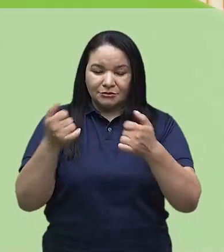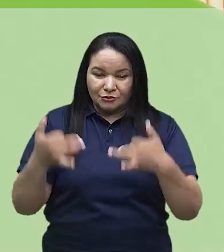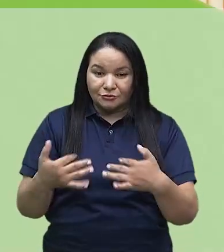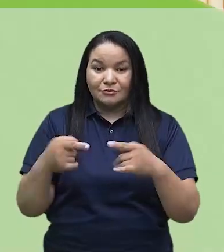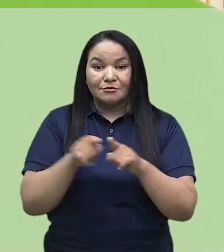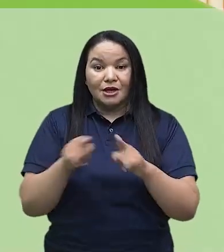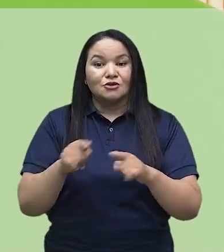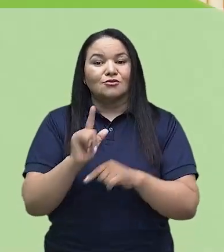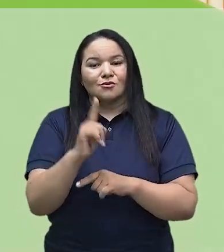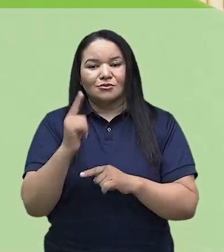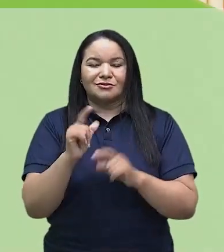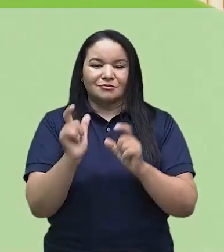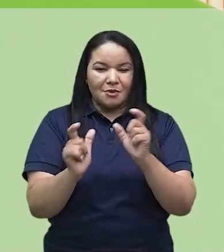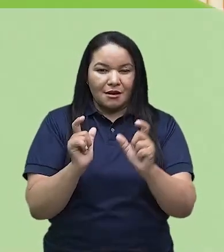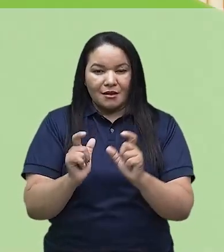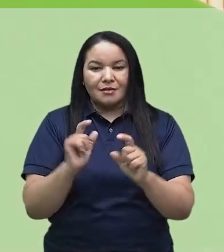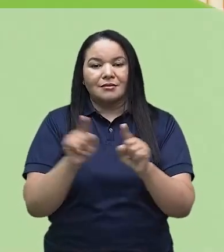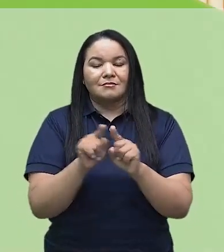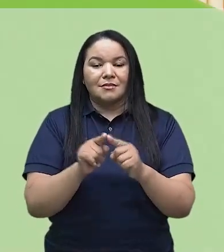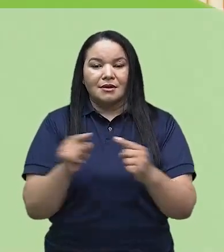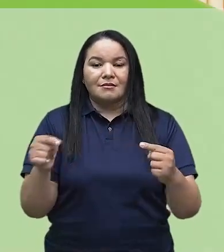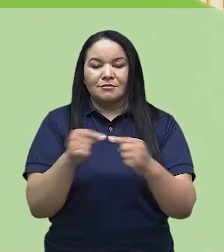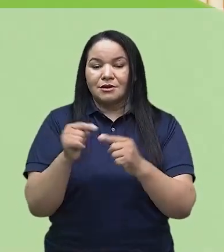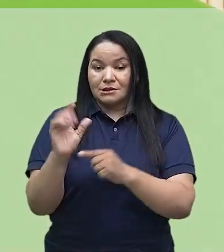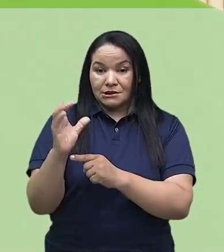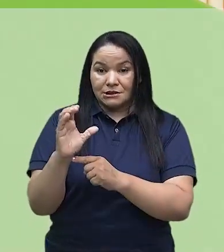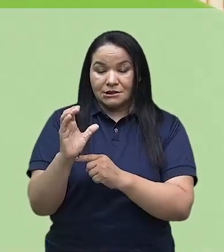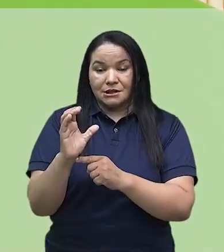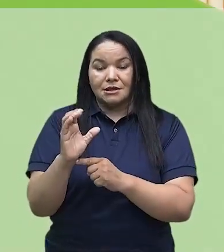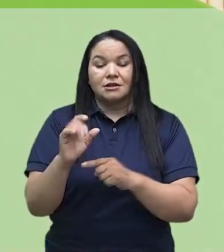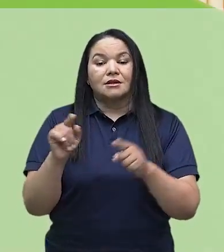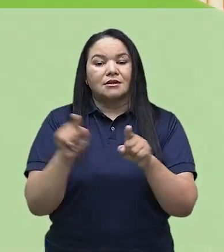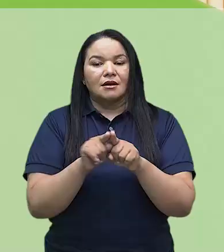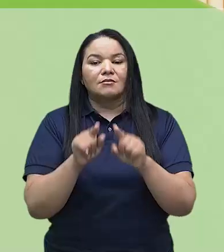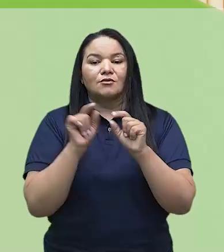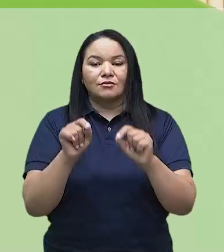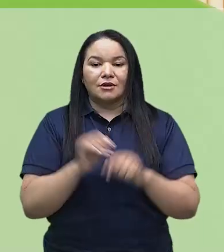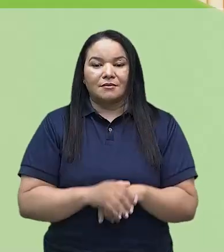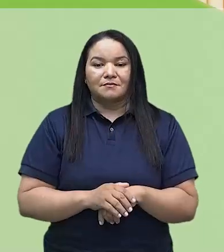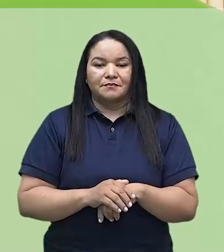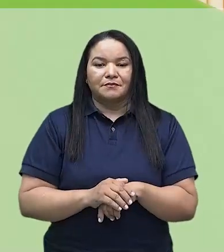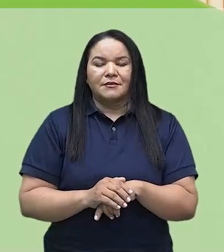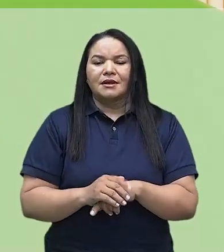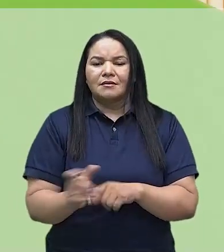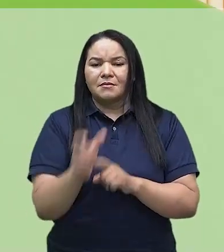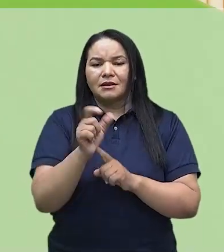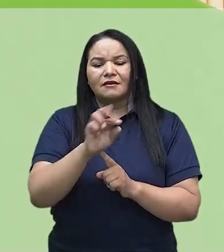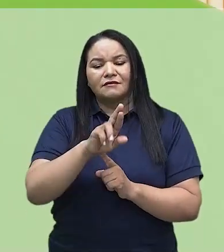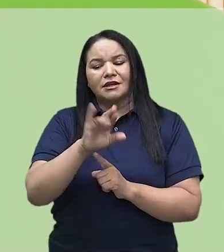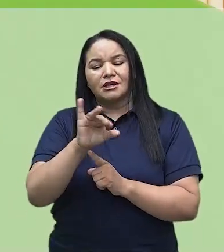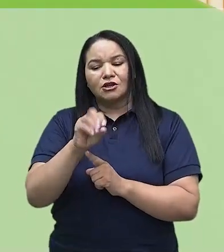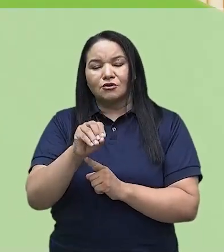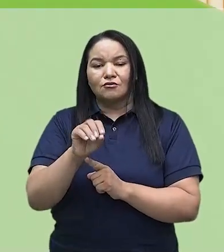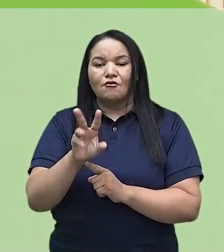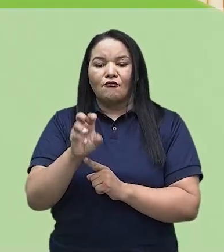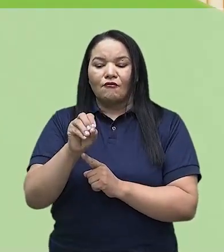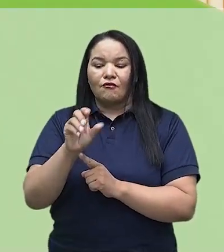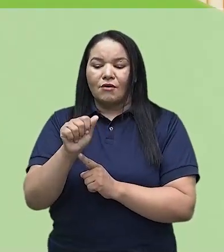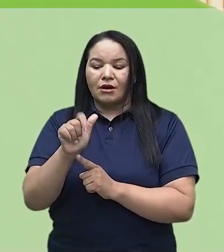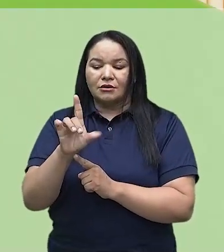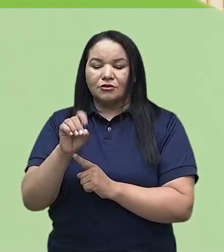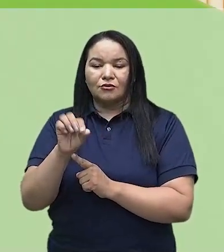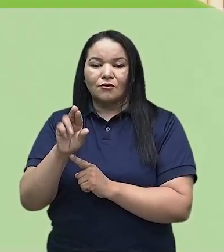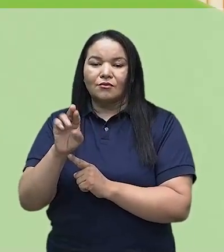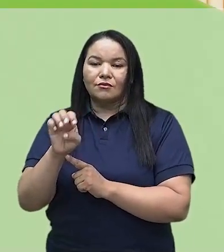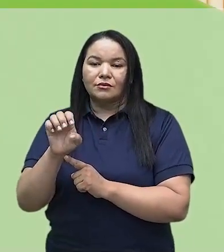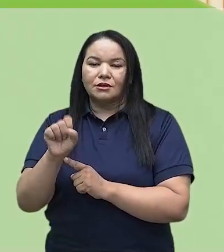é um termo até novo, assim, dentro da ciência, né, que são os rios voadores, tá? Então, a gente vai entender melhor um